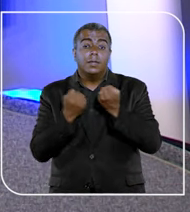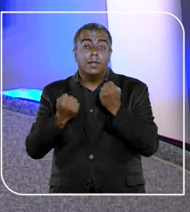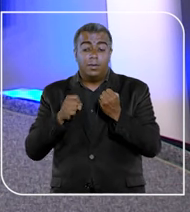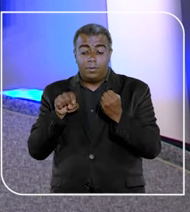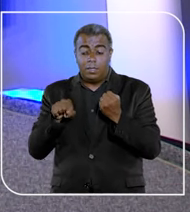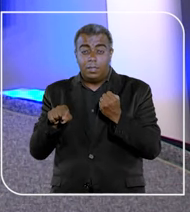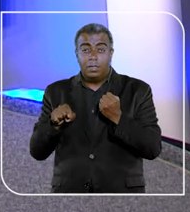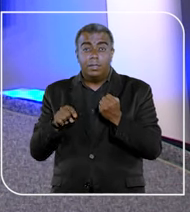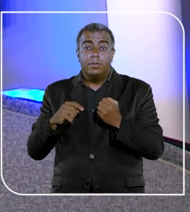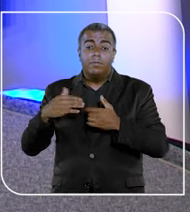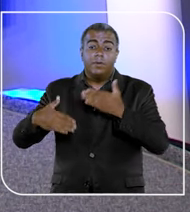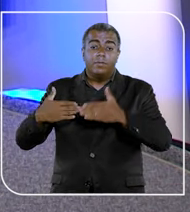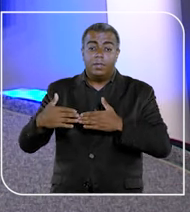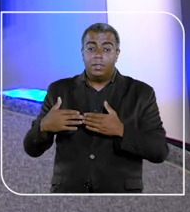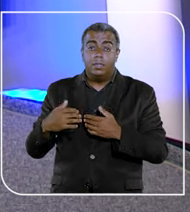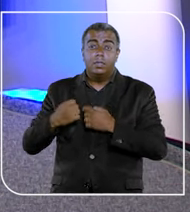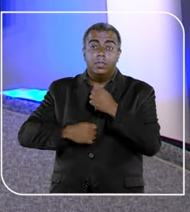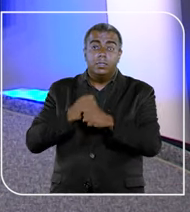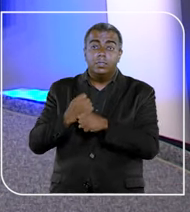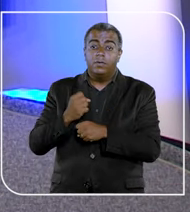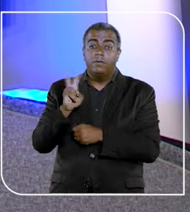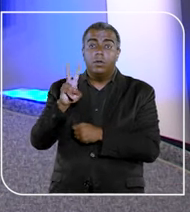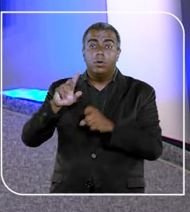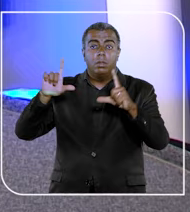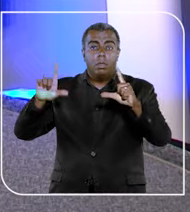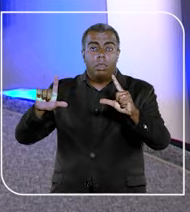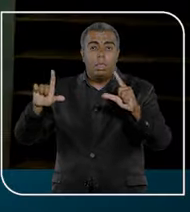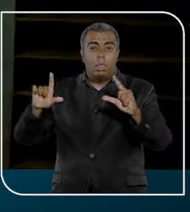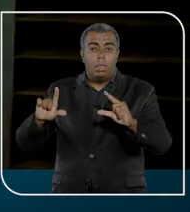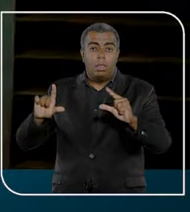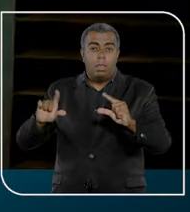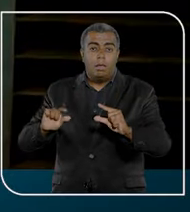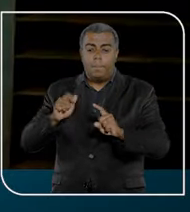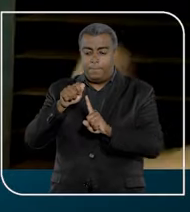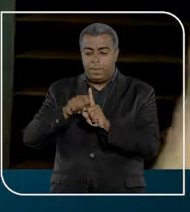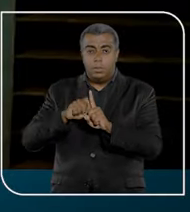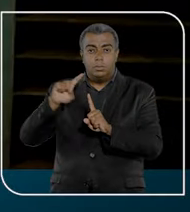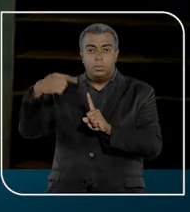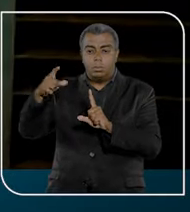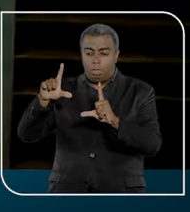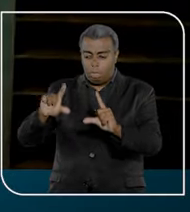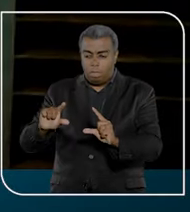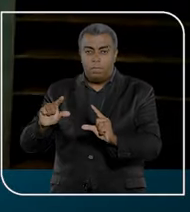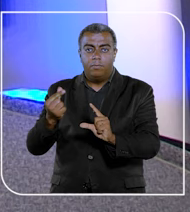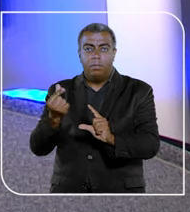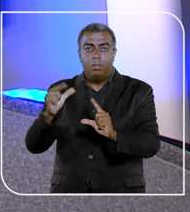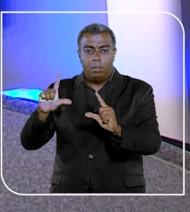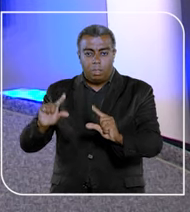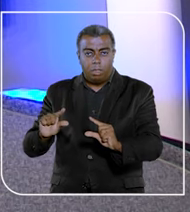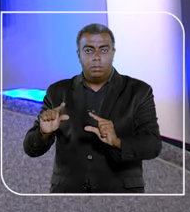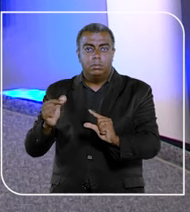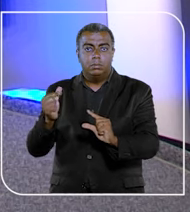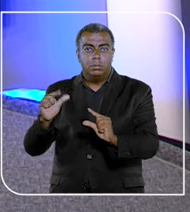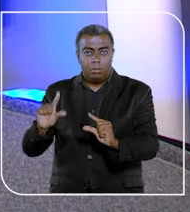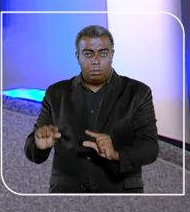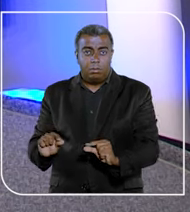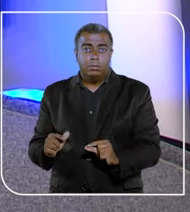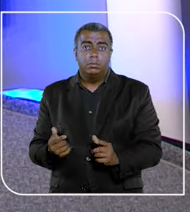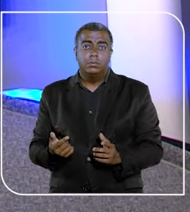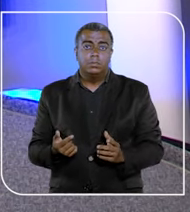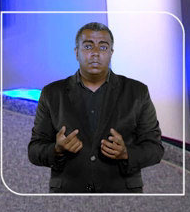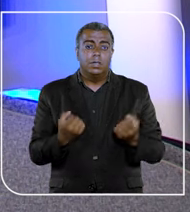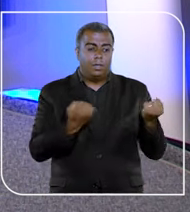sem falar que o automóvel perde valor, né? Se demorar Sim, muito para vender, sim. ele vai perdendo valor. De um mês para o outro, ele já perde valor,